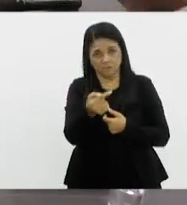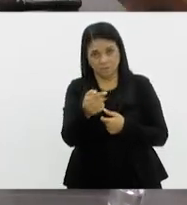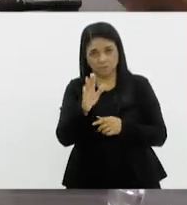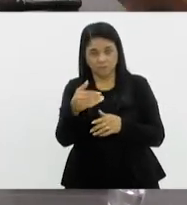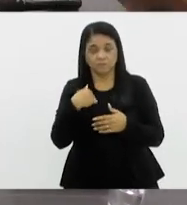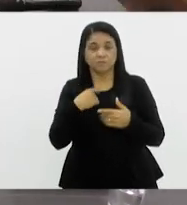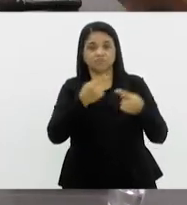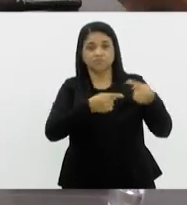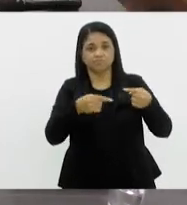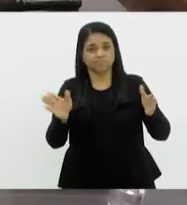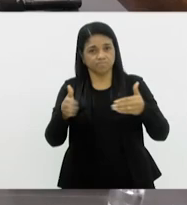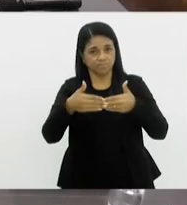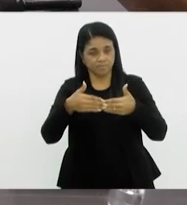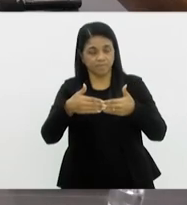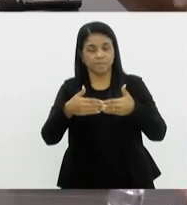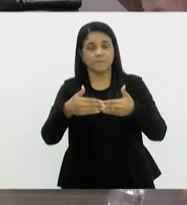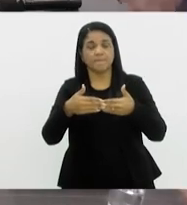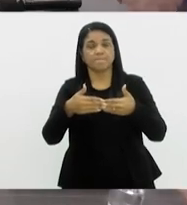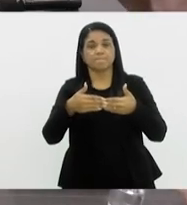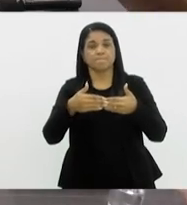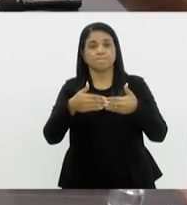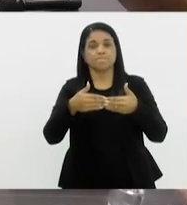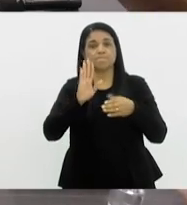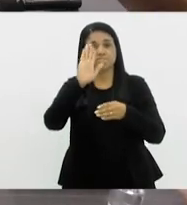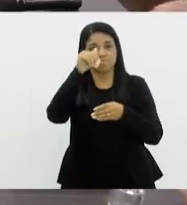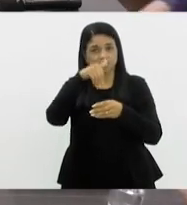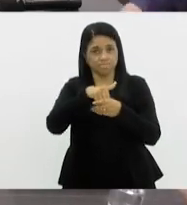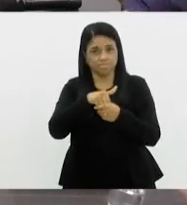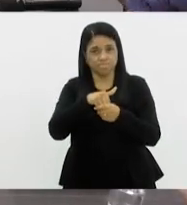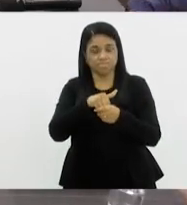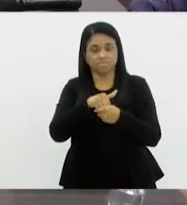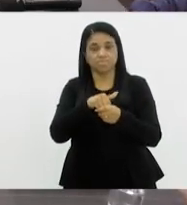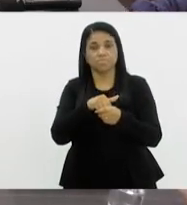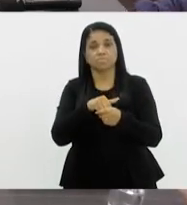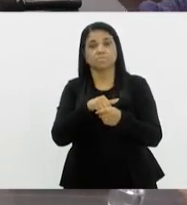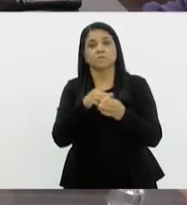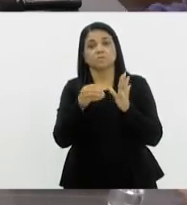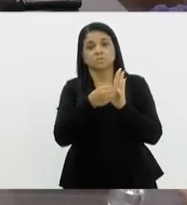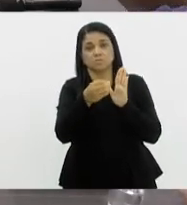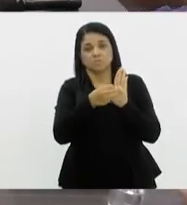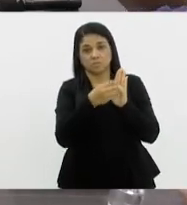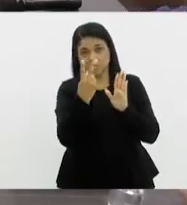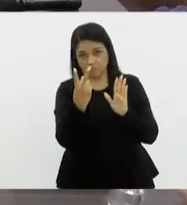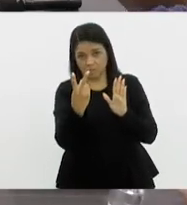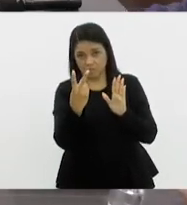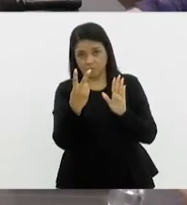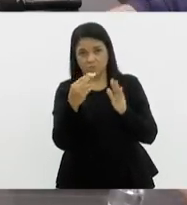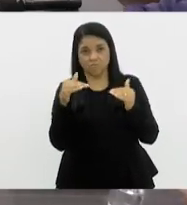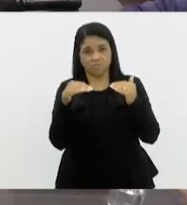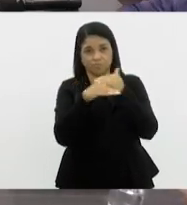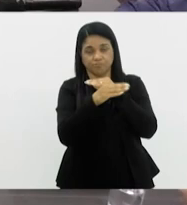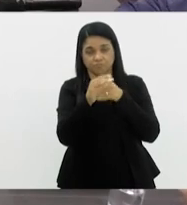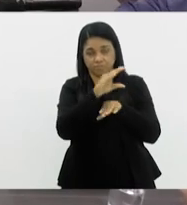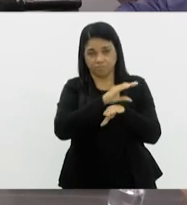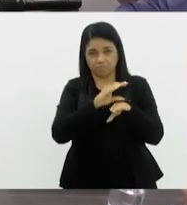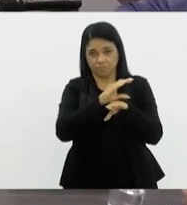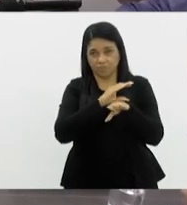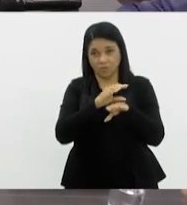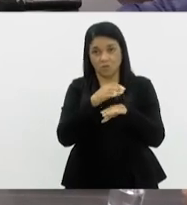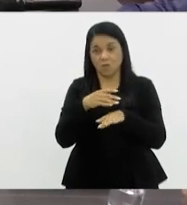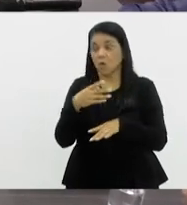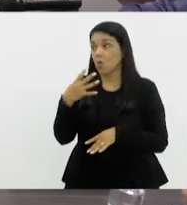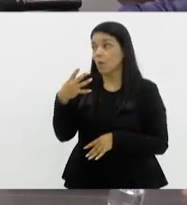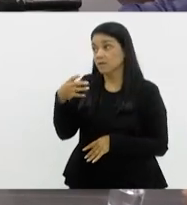havendo quem queira discutir, encerrada a discussão. Em votação, há dois pareceres. O meu pela inconstitucionalidade, concluindo pela transformação. Estou no 49,